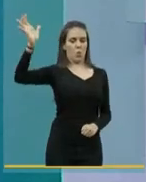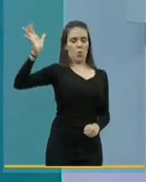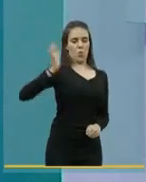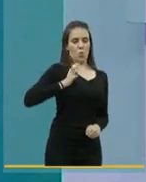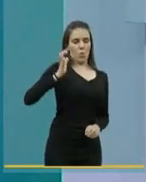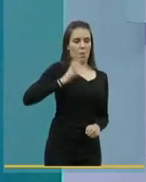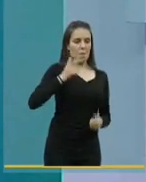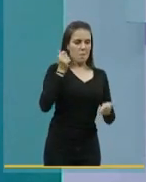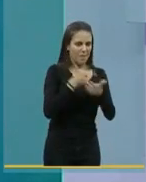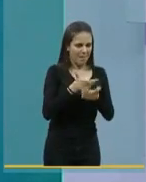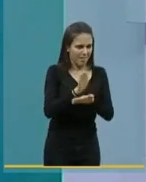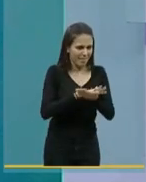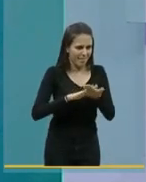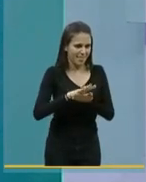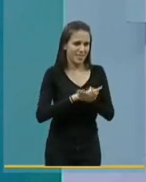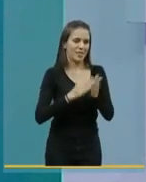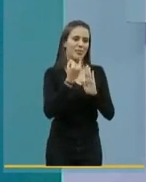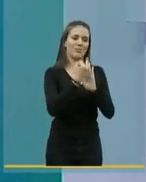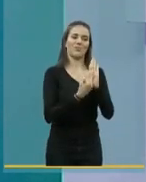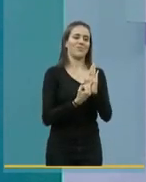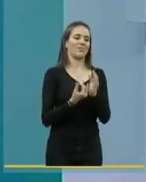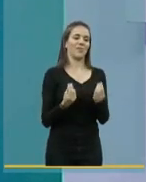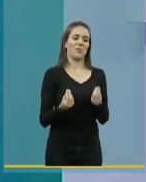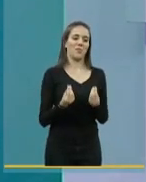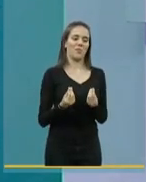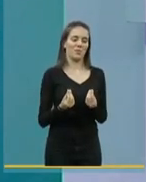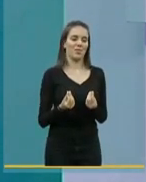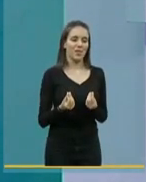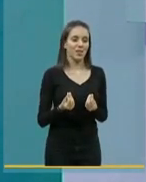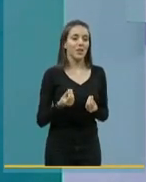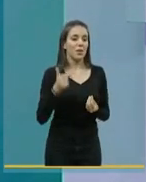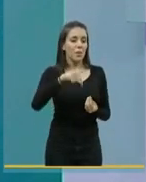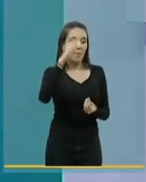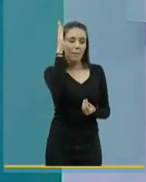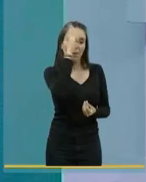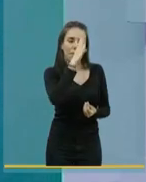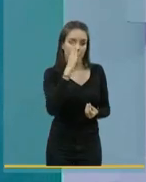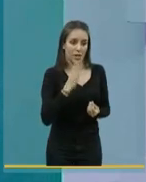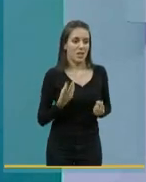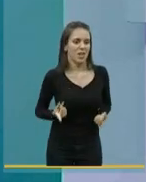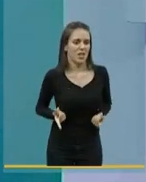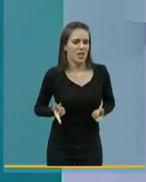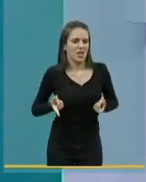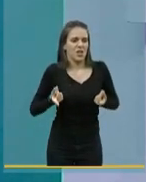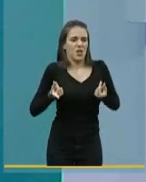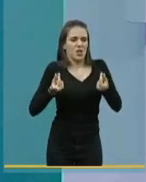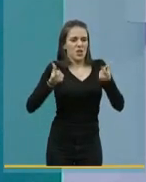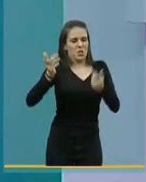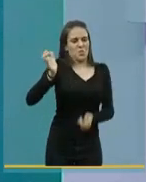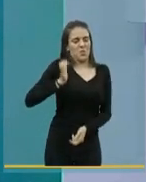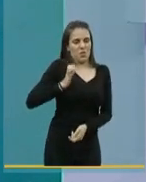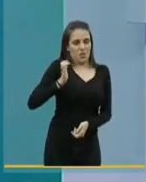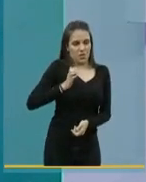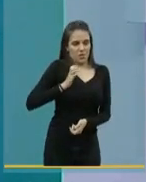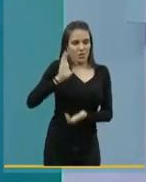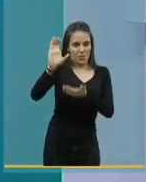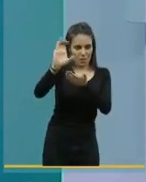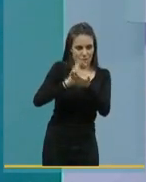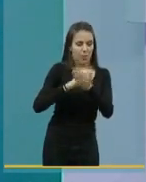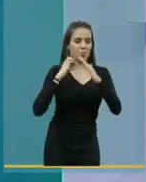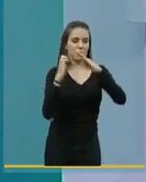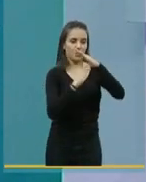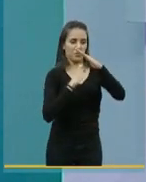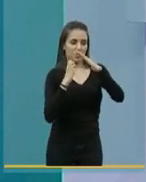que não pagam impostos por exemplo os brasileiros muito ricos quando recebem dividendos das suas empresas